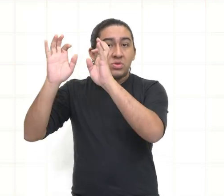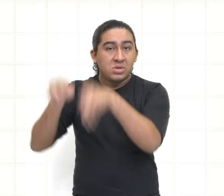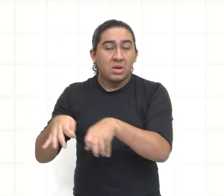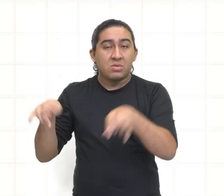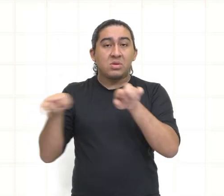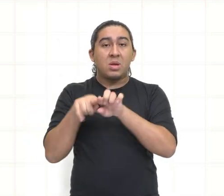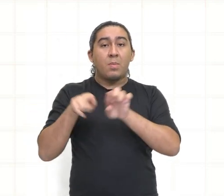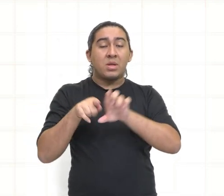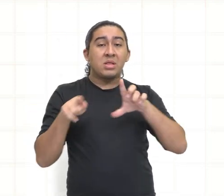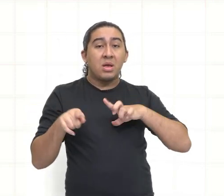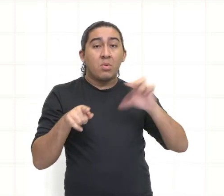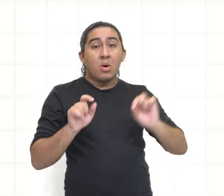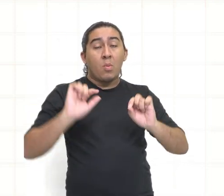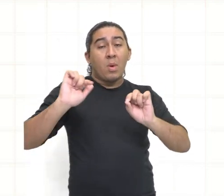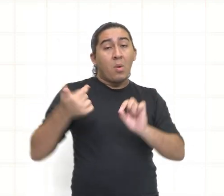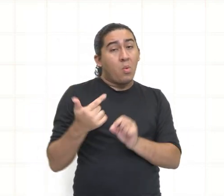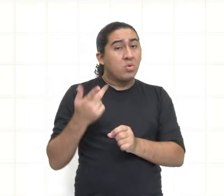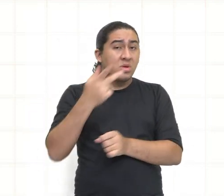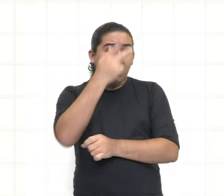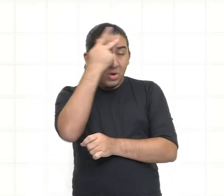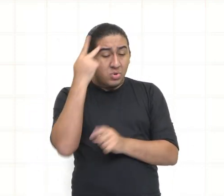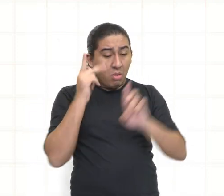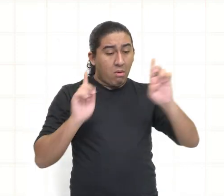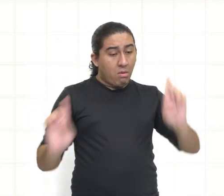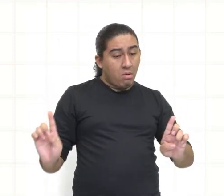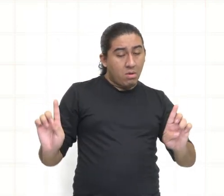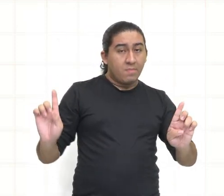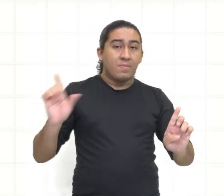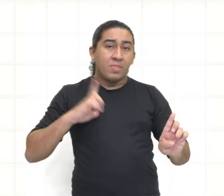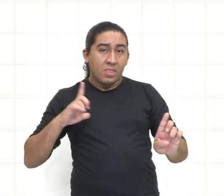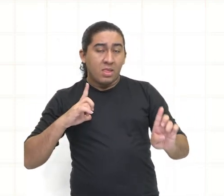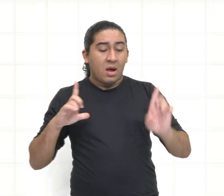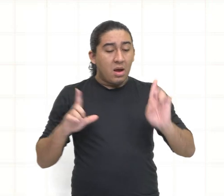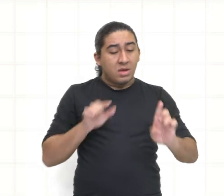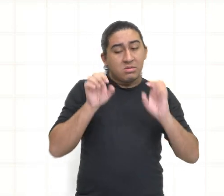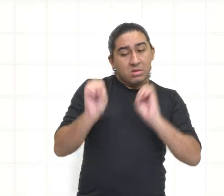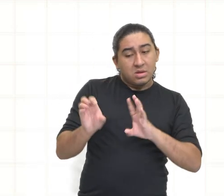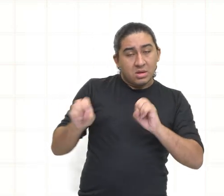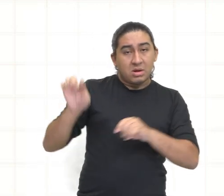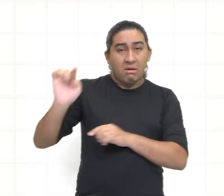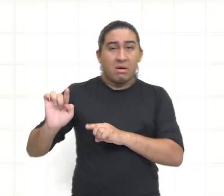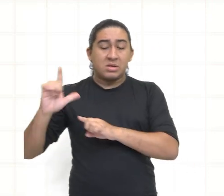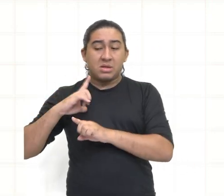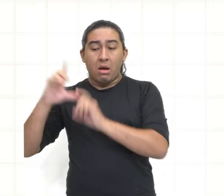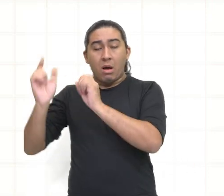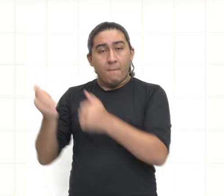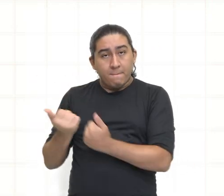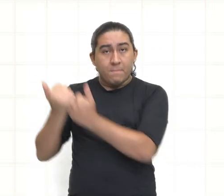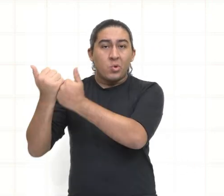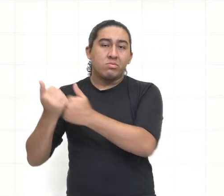tendo um mediador, né? Isso é uma característica também desse e-learning, certo?